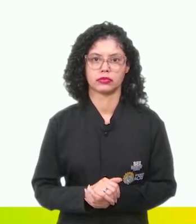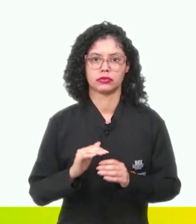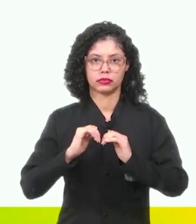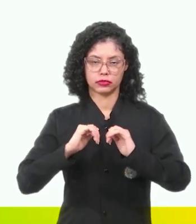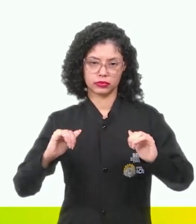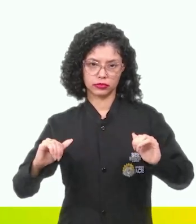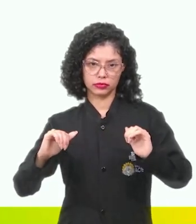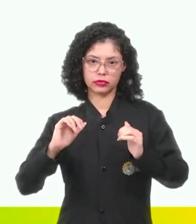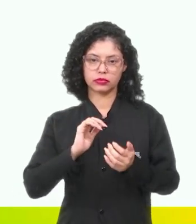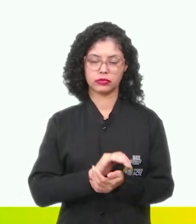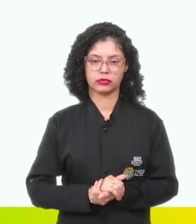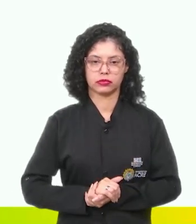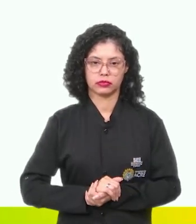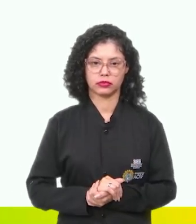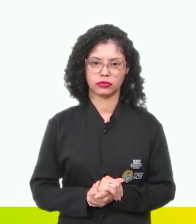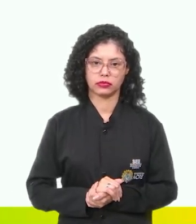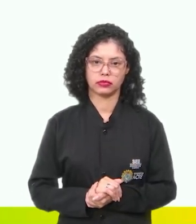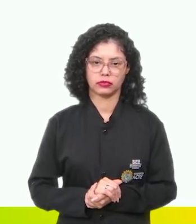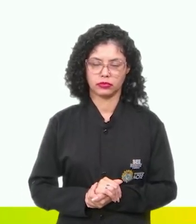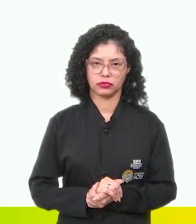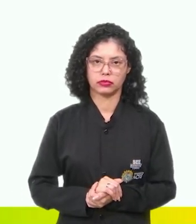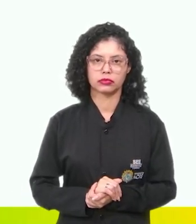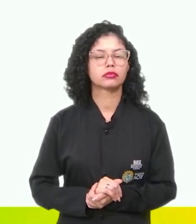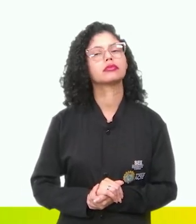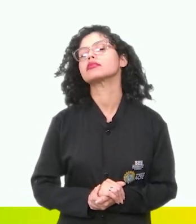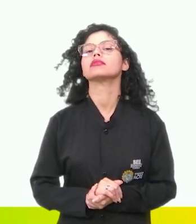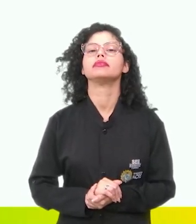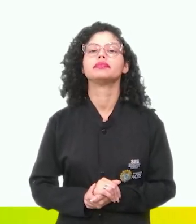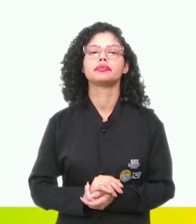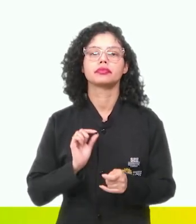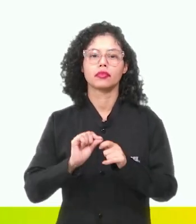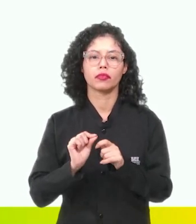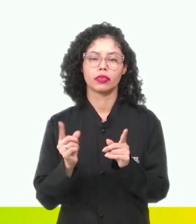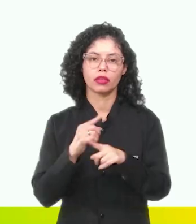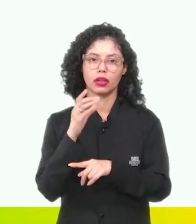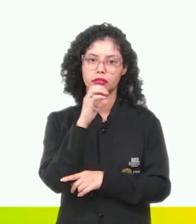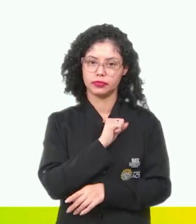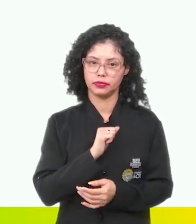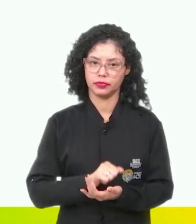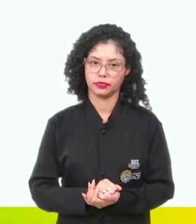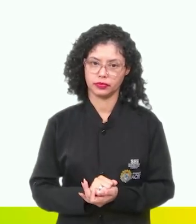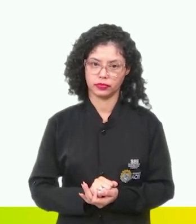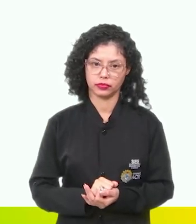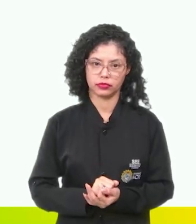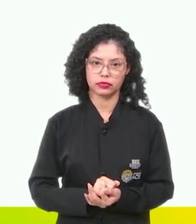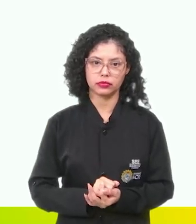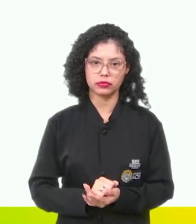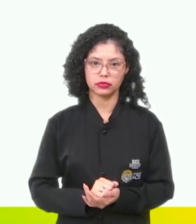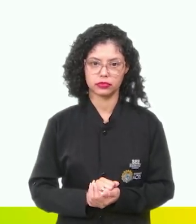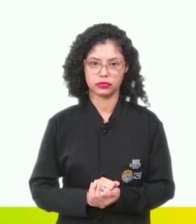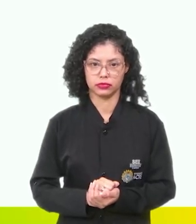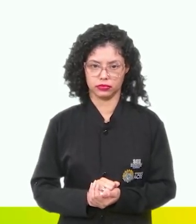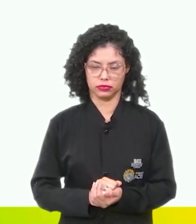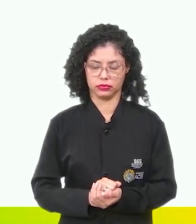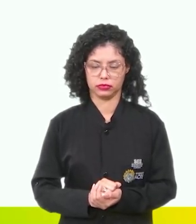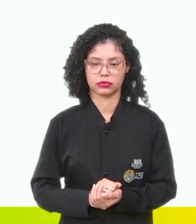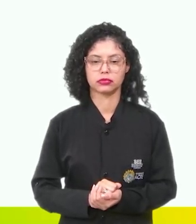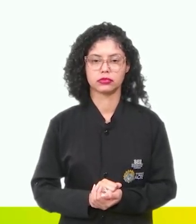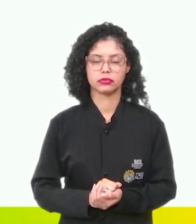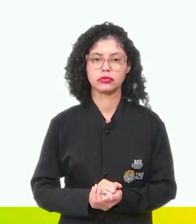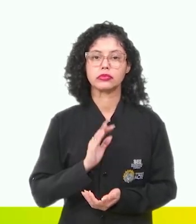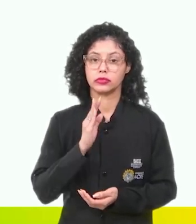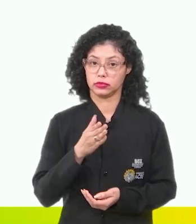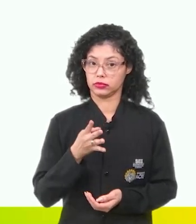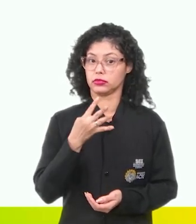bezinho, cruzando com bezão, bezinho. Aí eu faço aquela jogada rápida que a gente sabe, certo? Vocês já